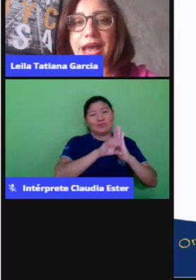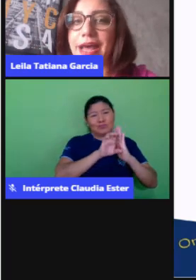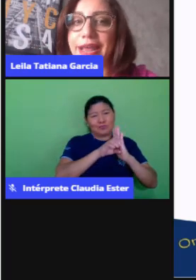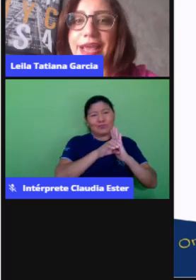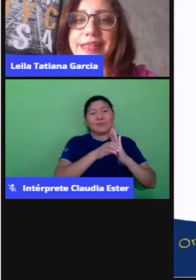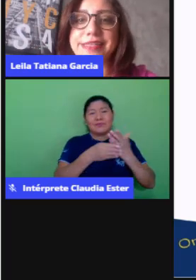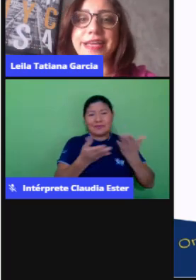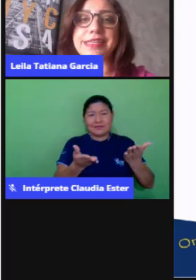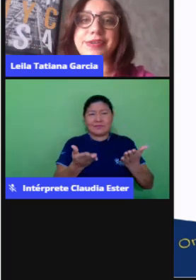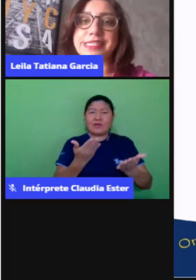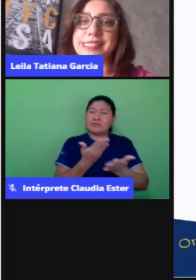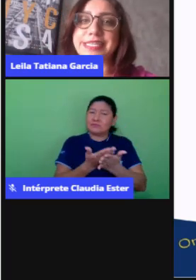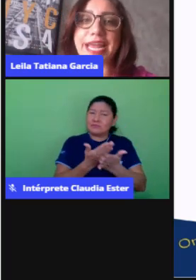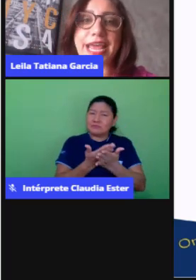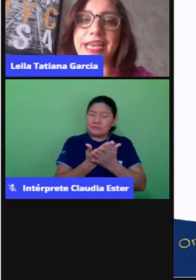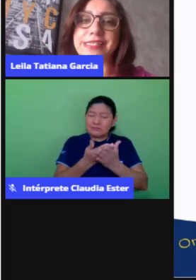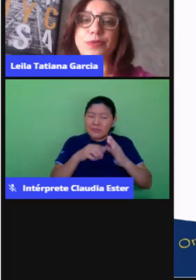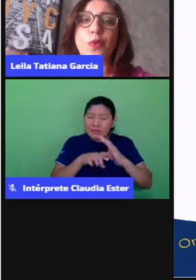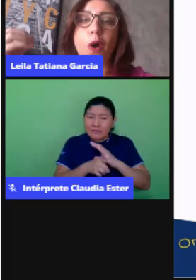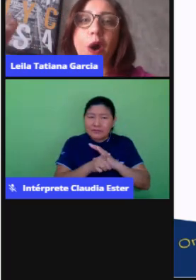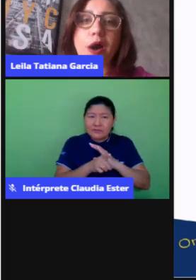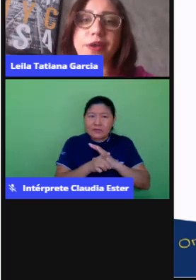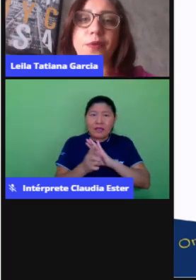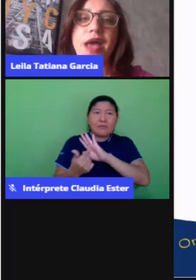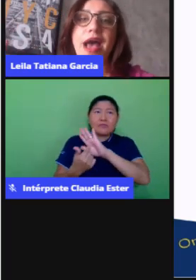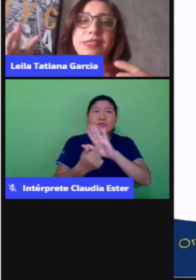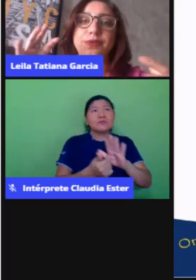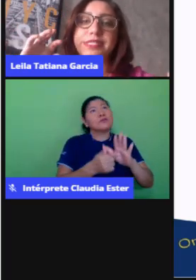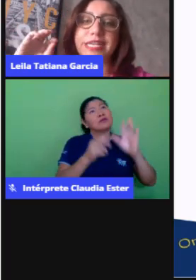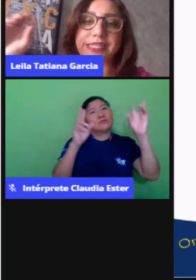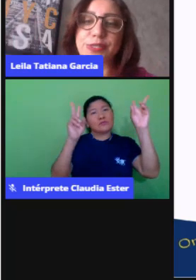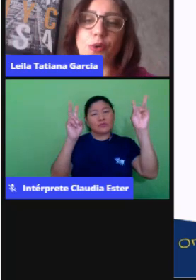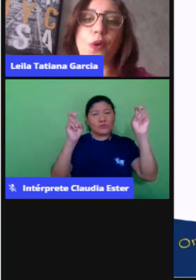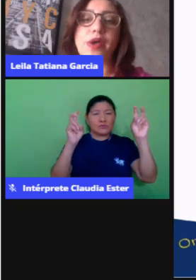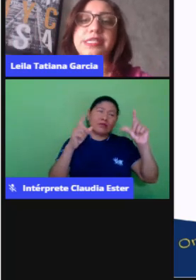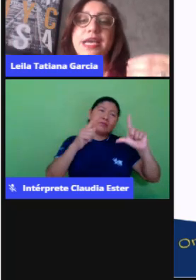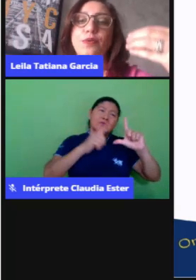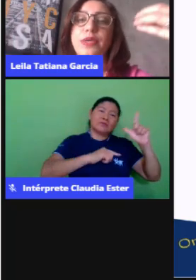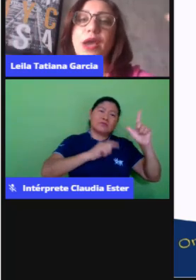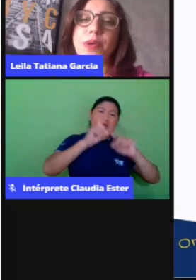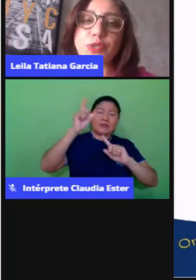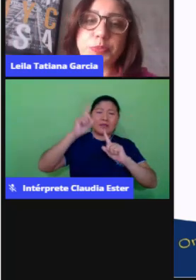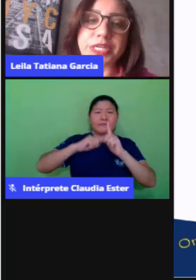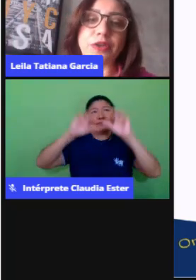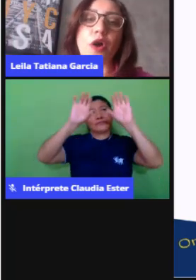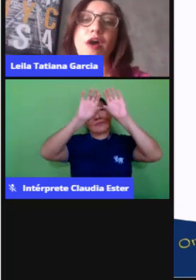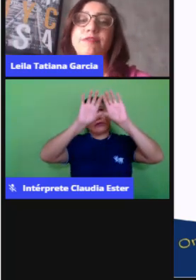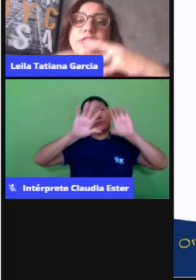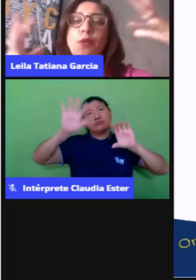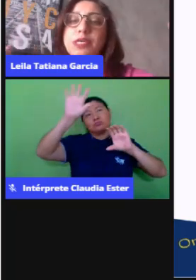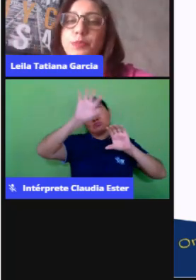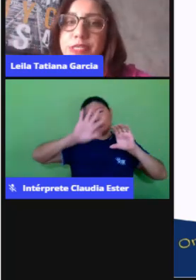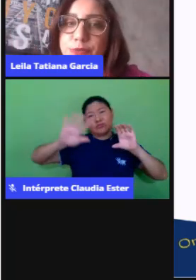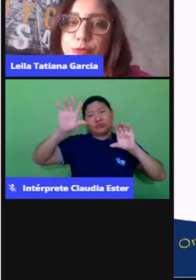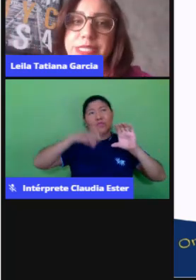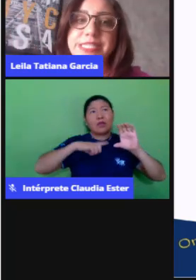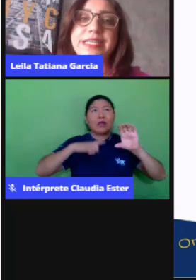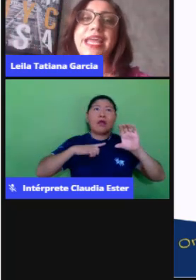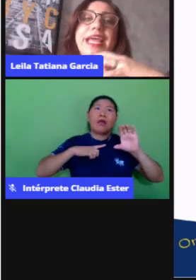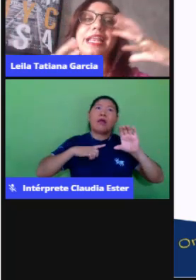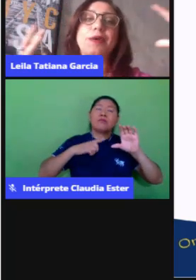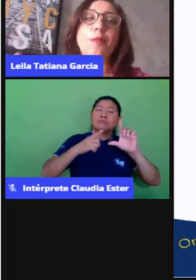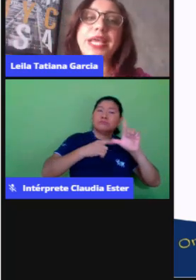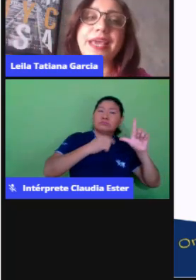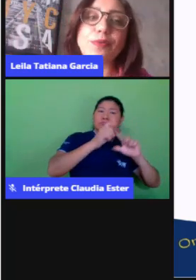pode abordar, né? Em relação às estrelas, o Órion, as constelações, o que é uma supernova, o que é uma explosão de